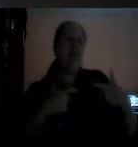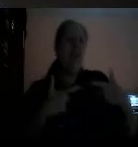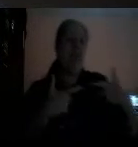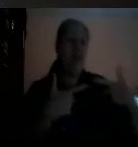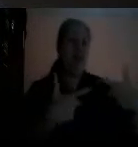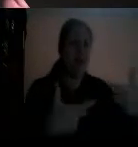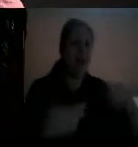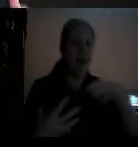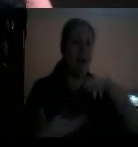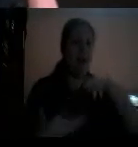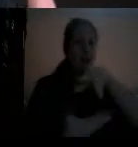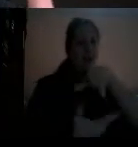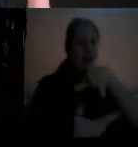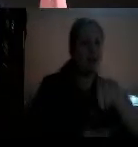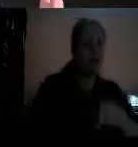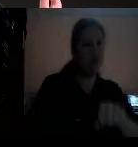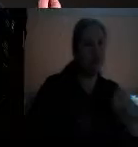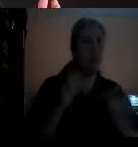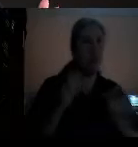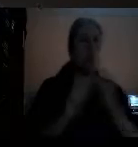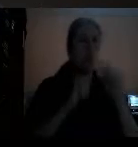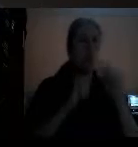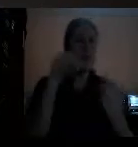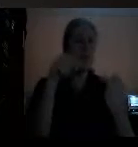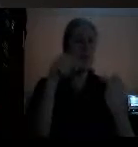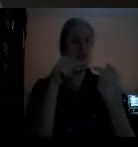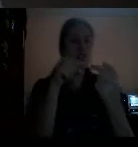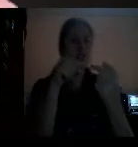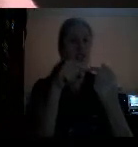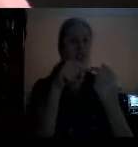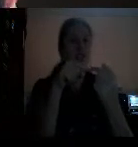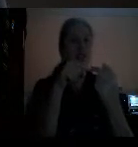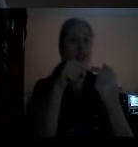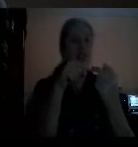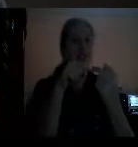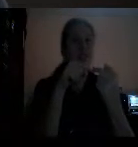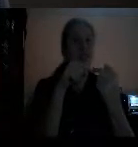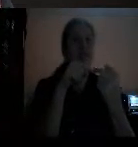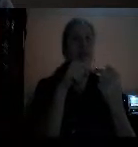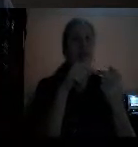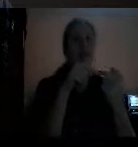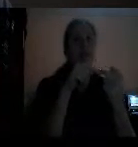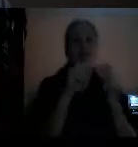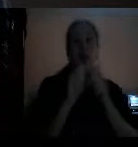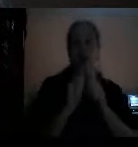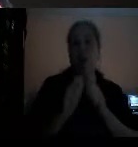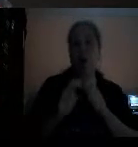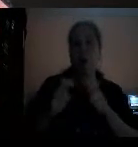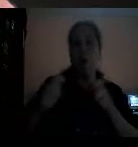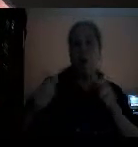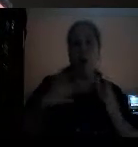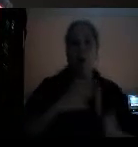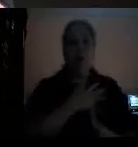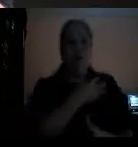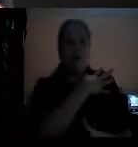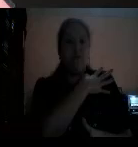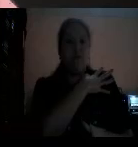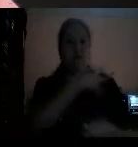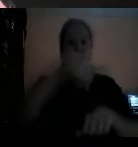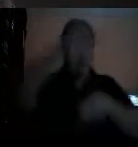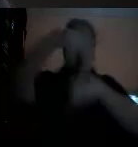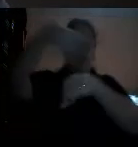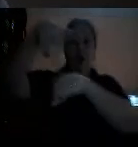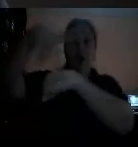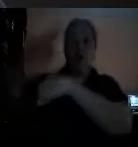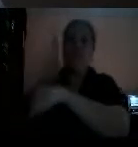a Heartland. Tá? Tanto é que a grande intenção dele é sobrepujar a União Soviética. Tá? Então temos aí